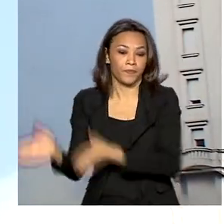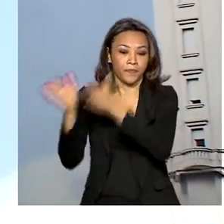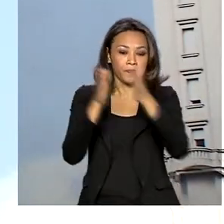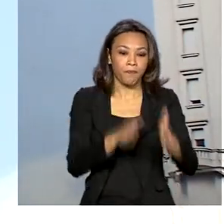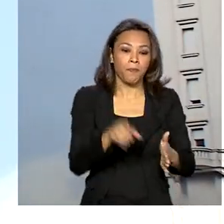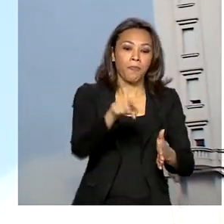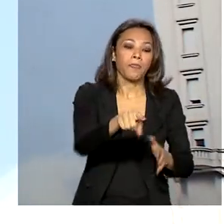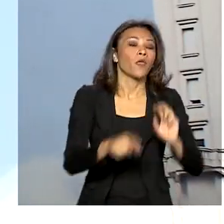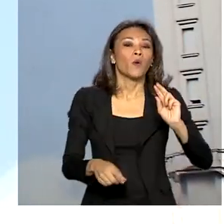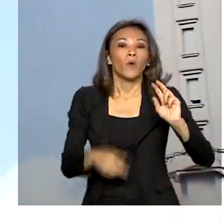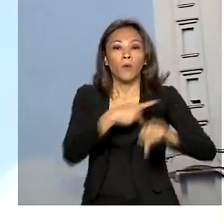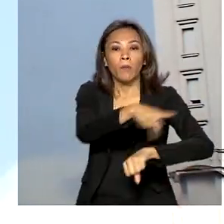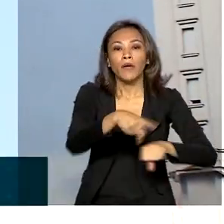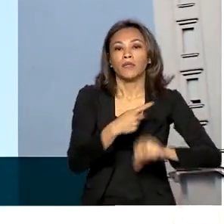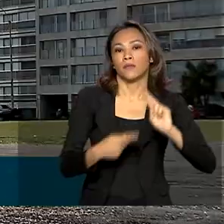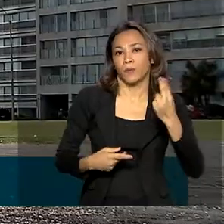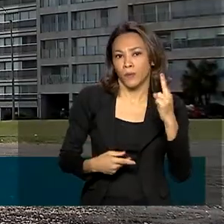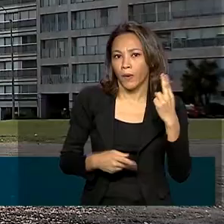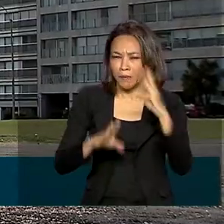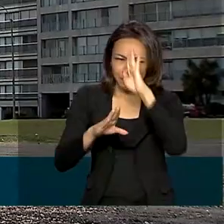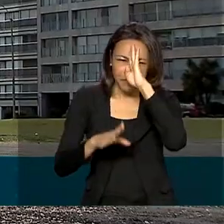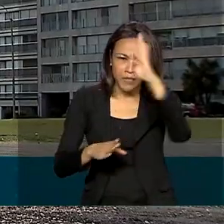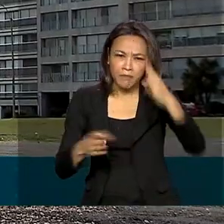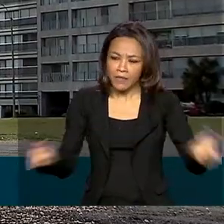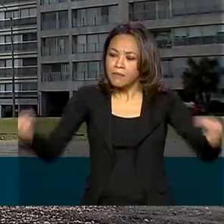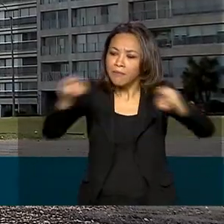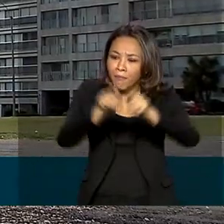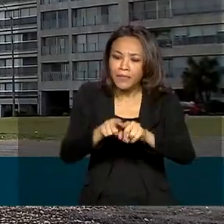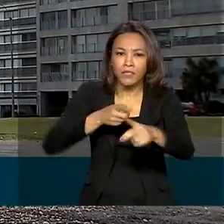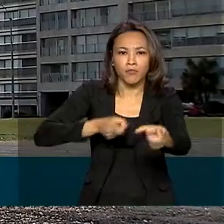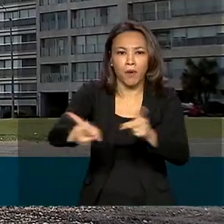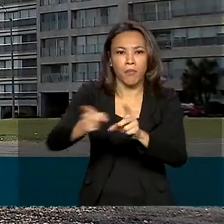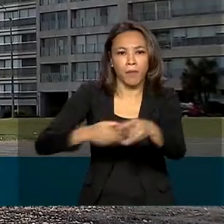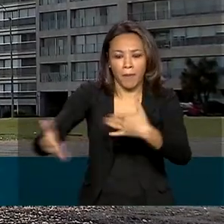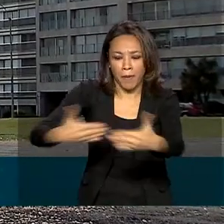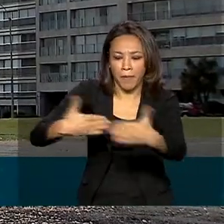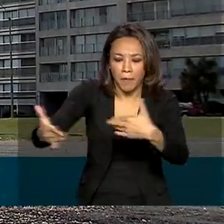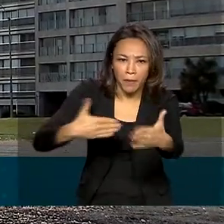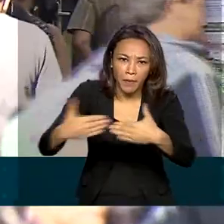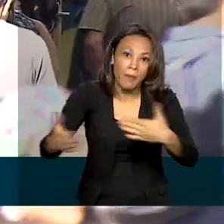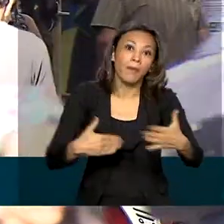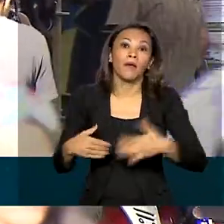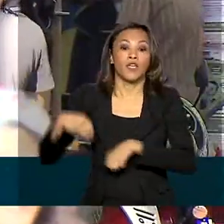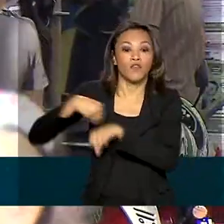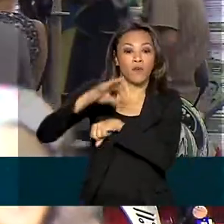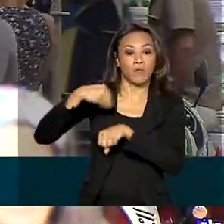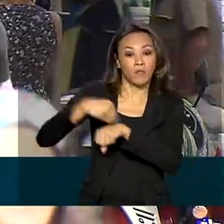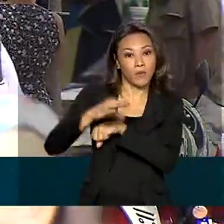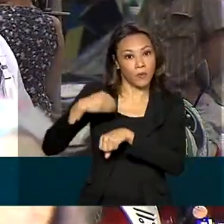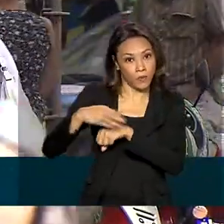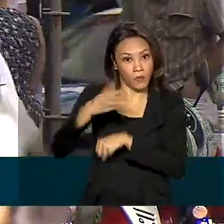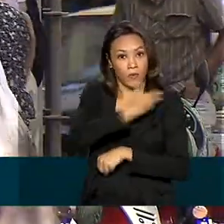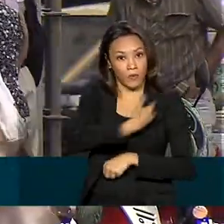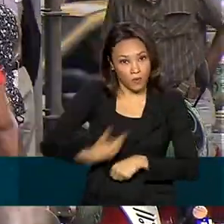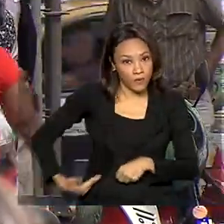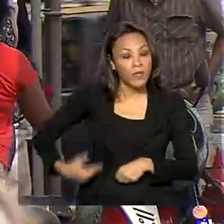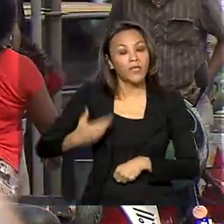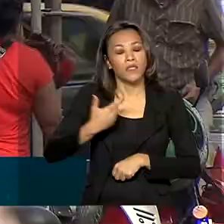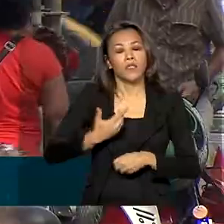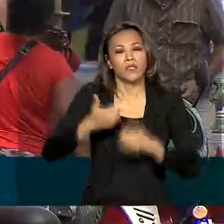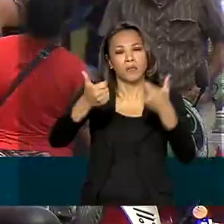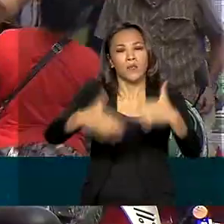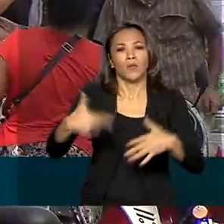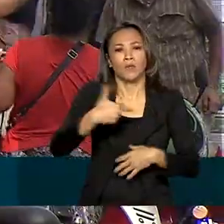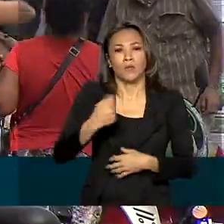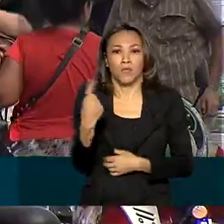nossos principais parceiros comerciais na América do Sul. Segundo dados do Itamaraty, em 2019, a